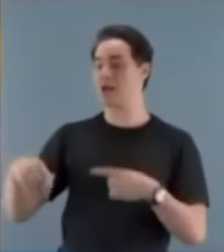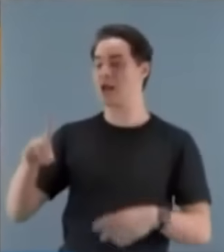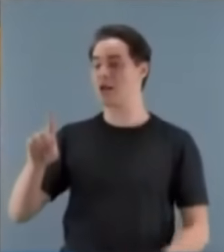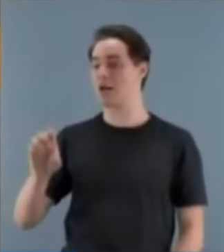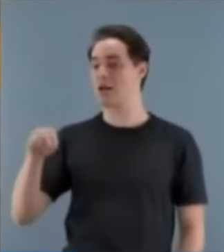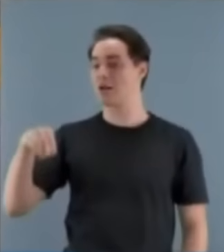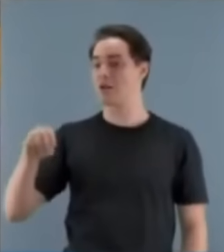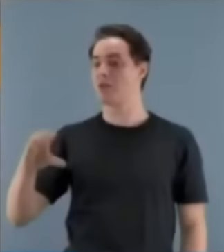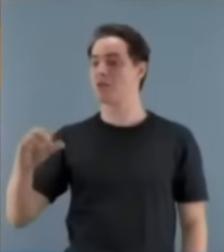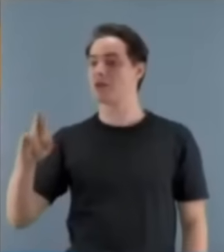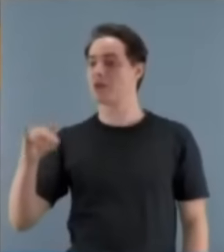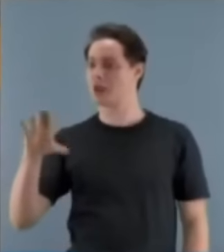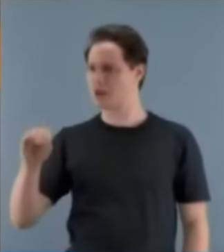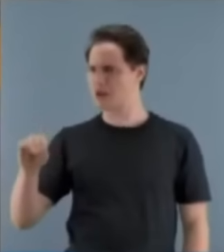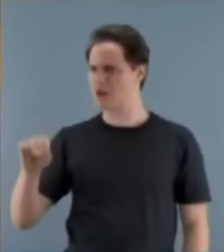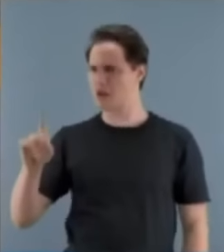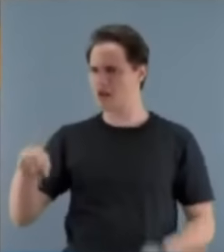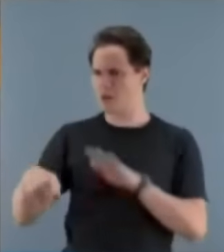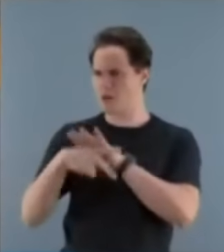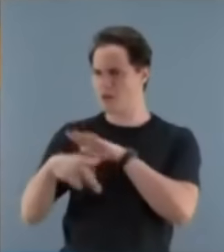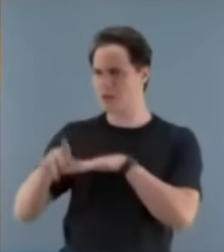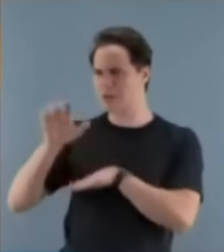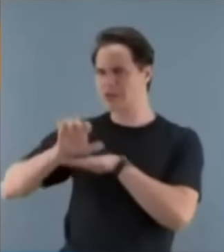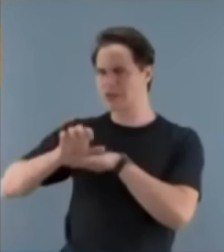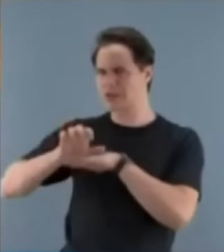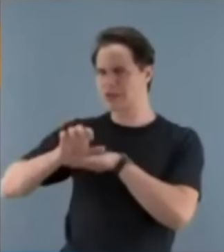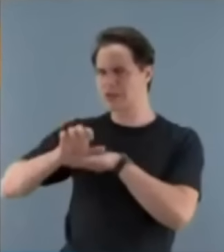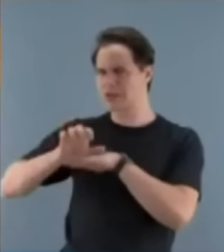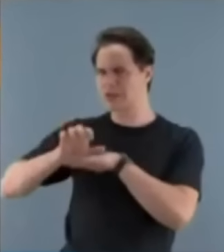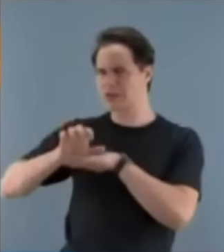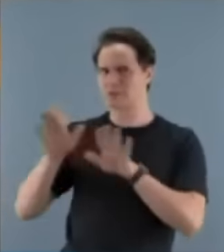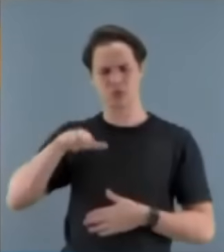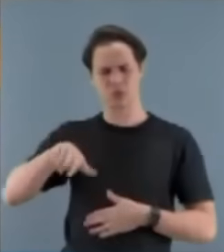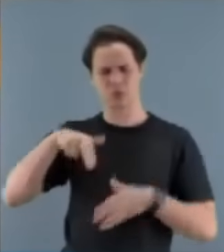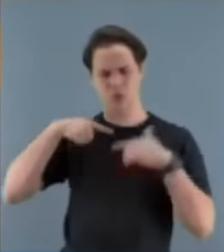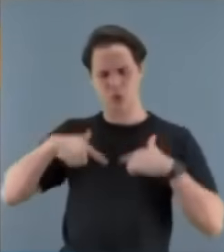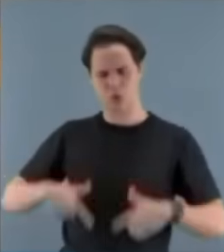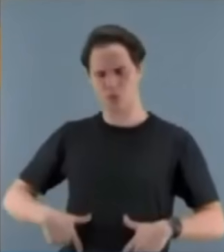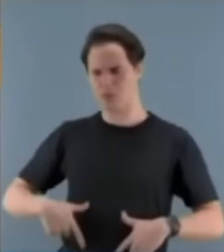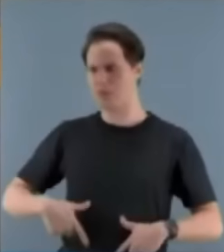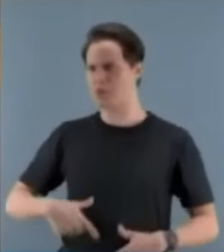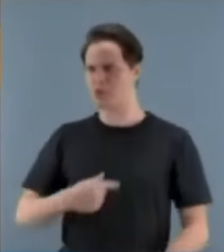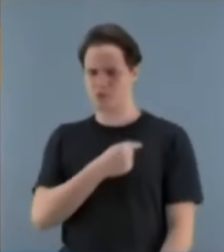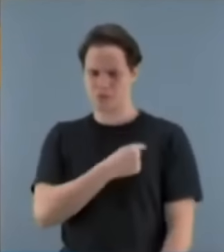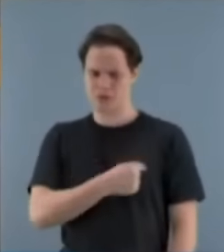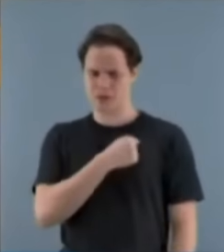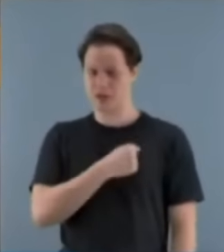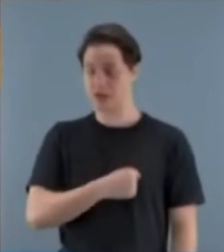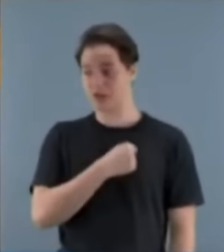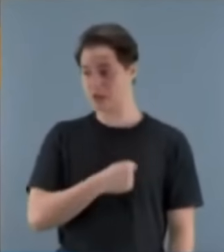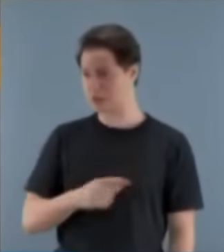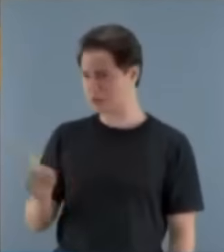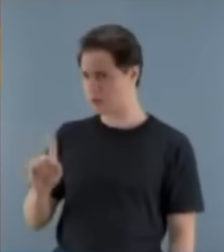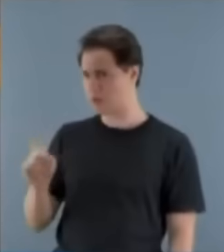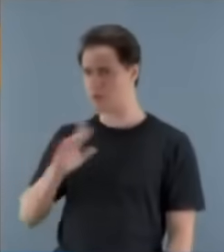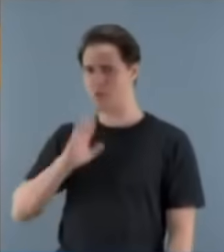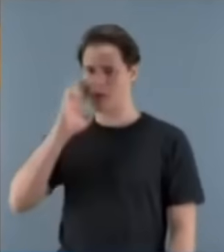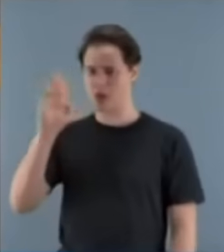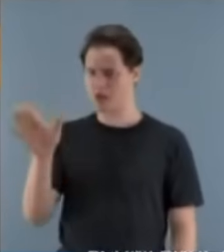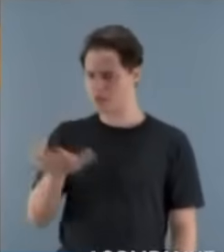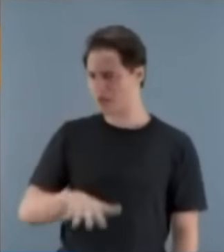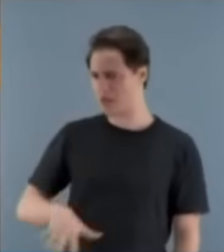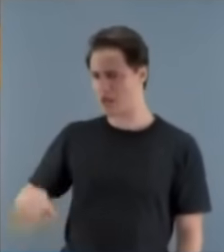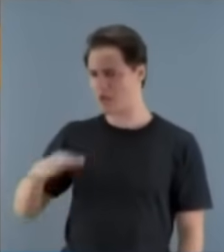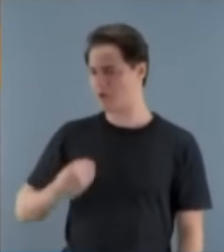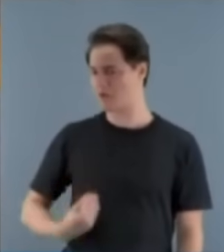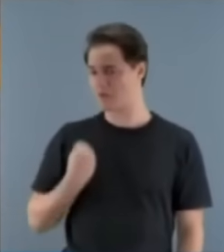não são de governo, são de estados. Esse não é um comportamento de um militar, principalmente um militar da ativa, fazer esse